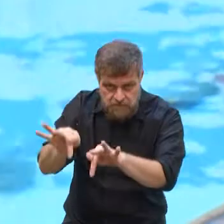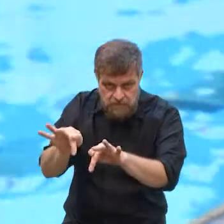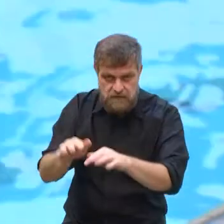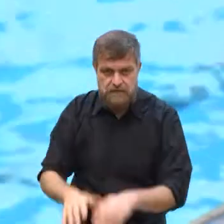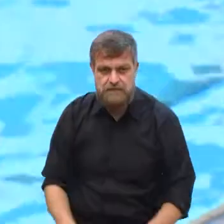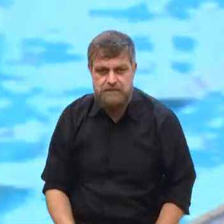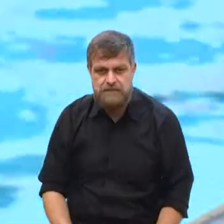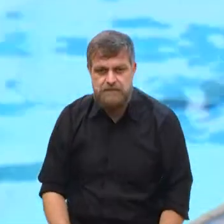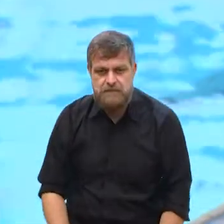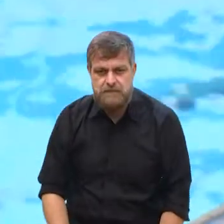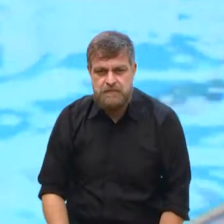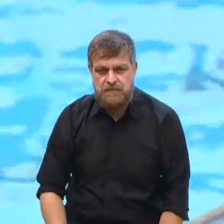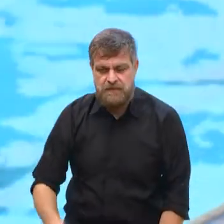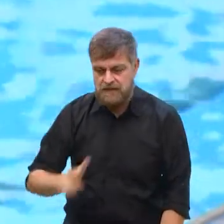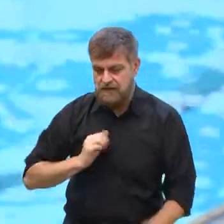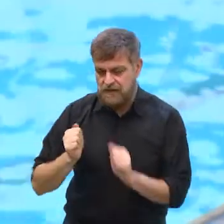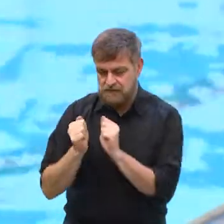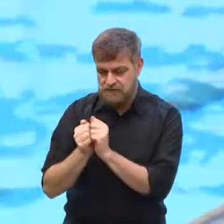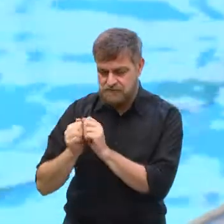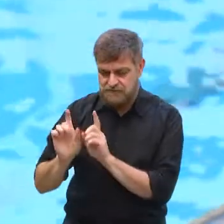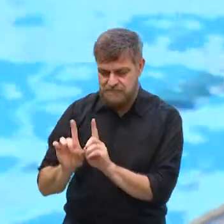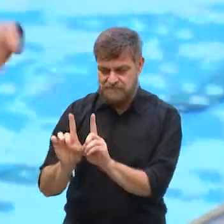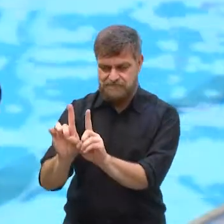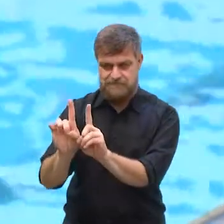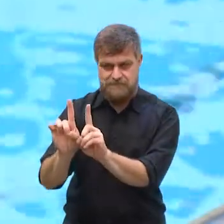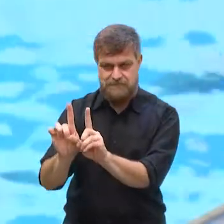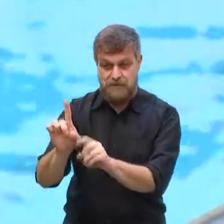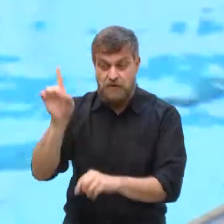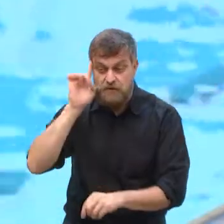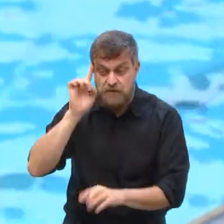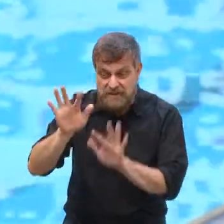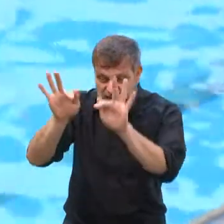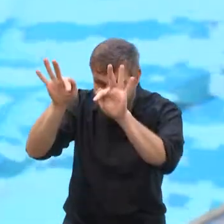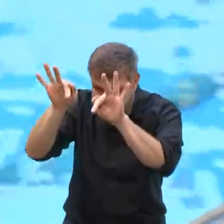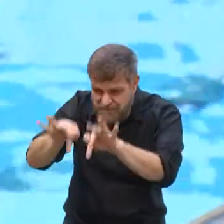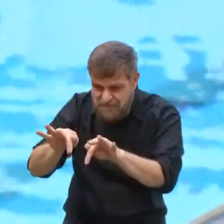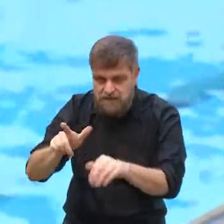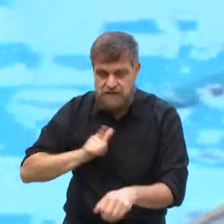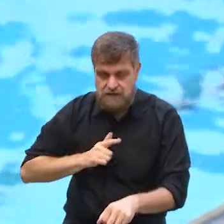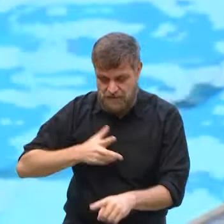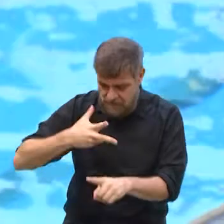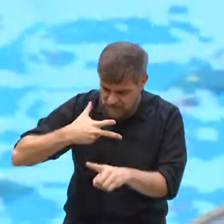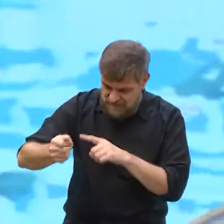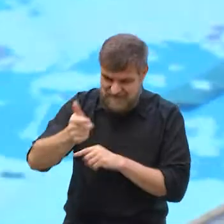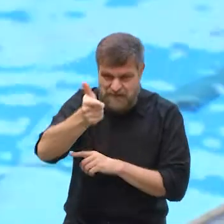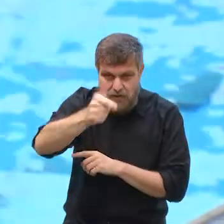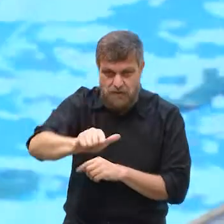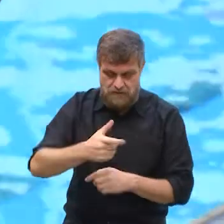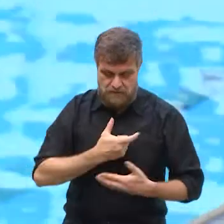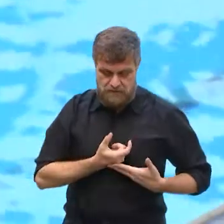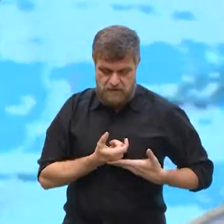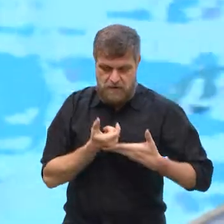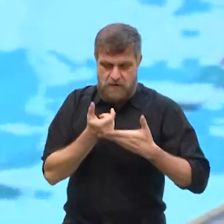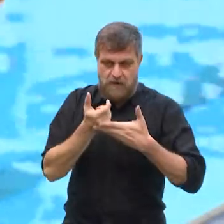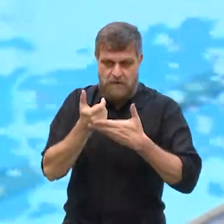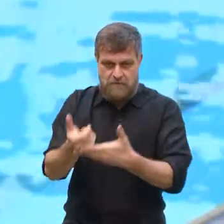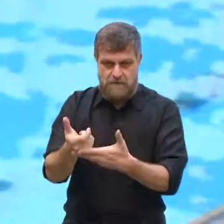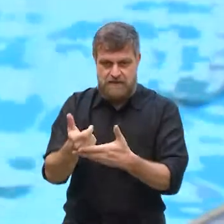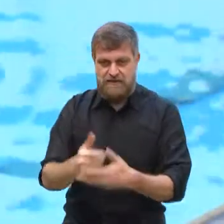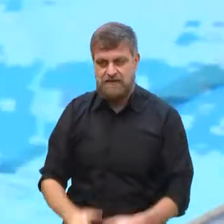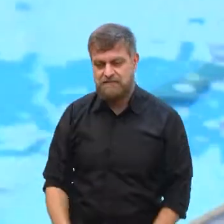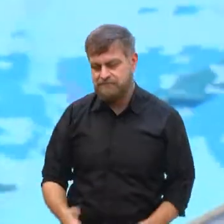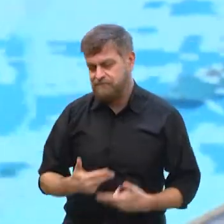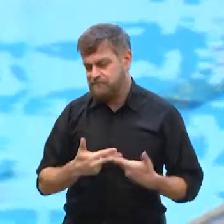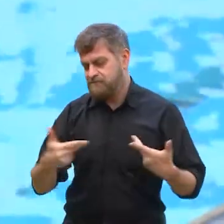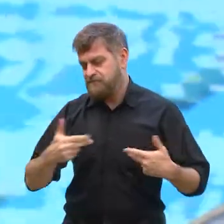carreira, estar ali do lado do Clodoaldo, no encerramento da carreira dele, ganhando mais uma vez, né, uma medalha no revezamento, são